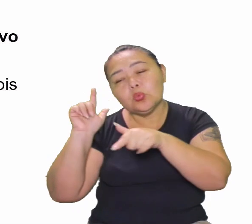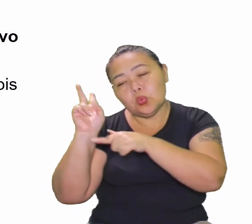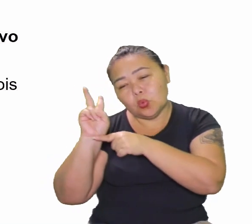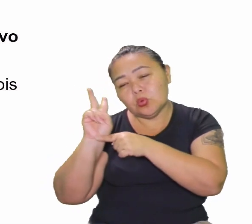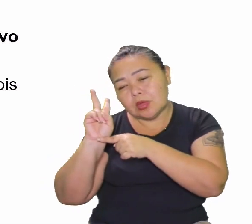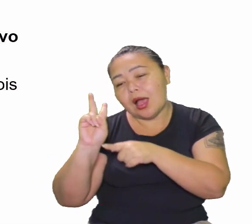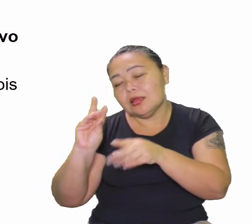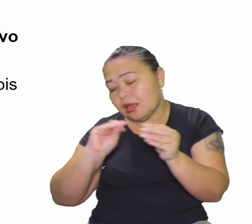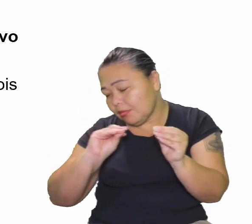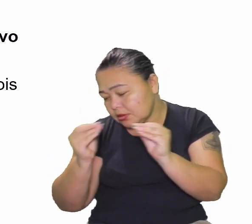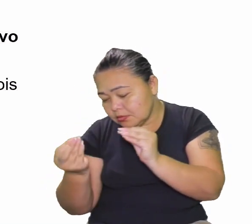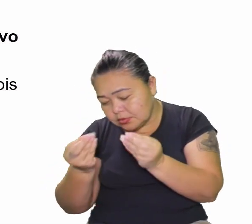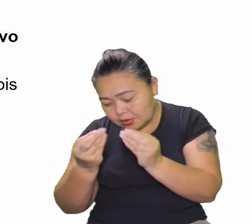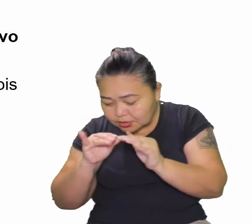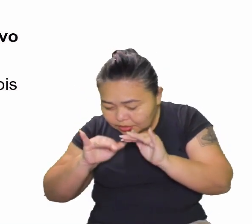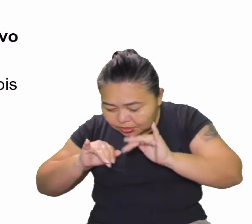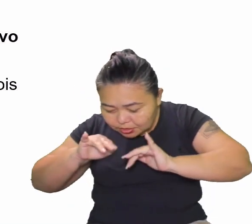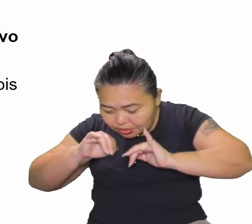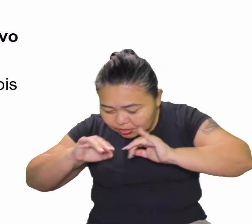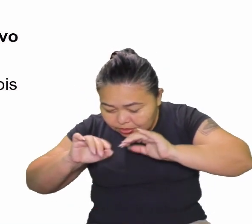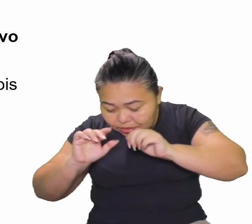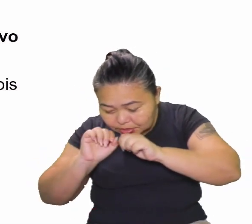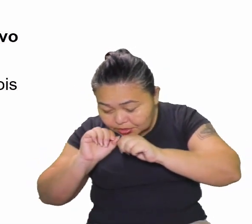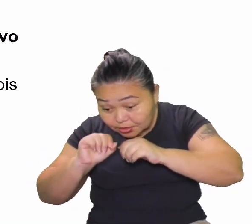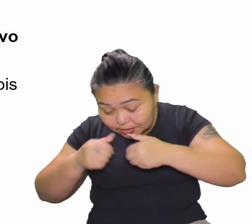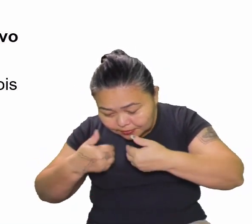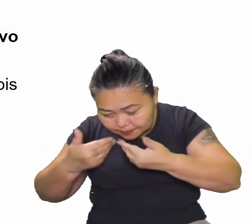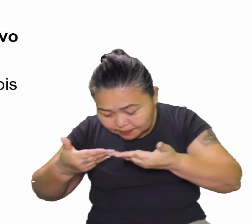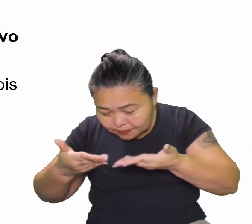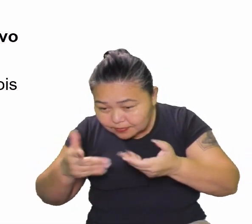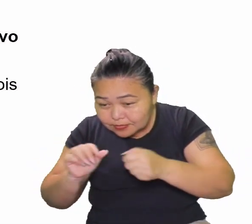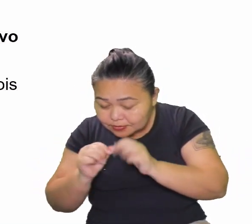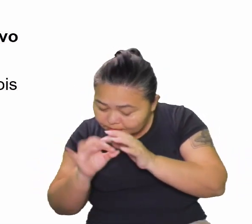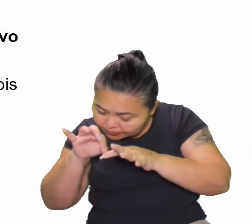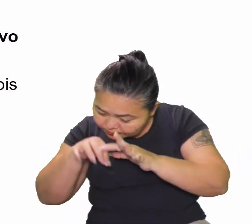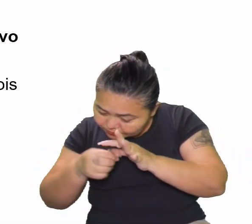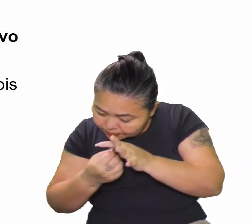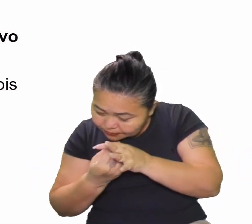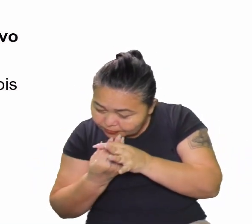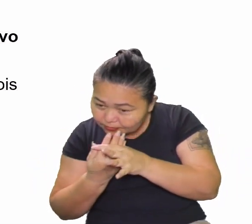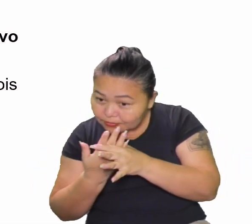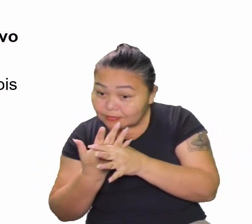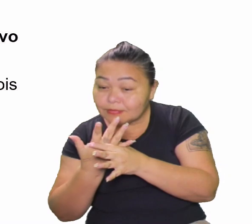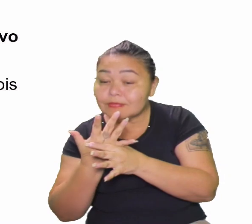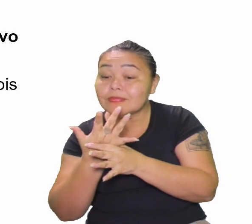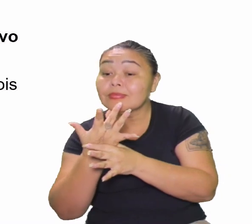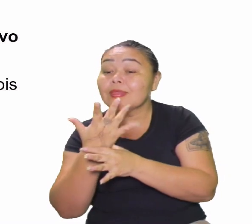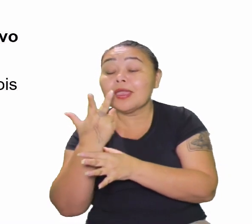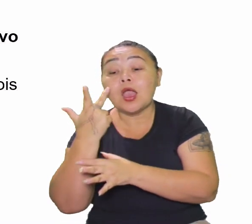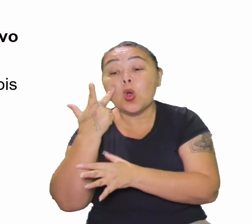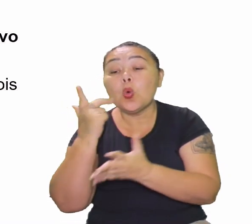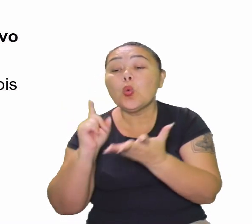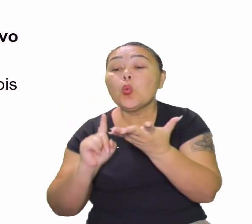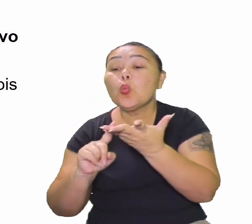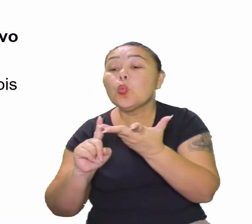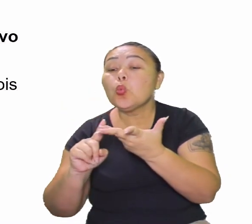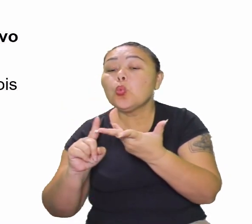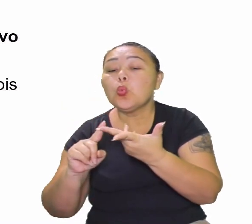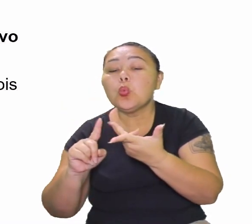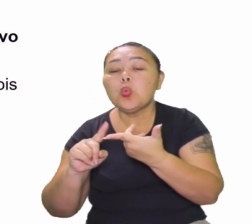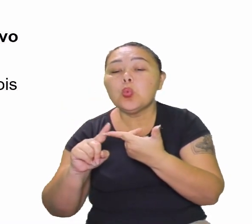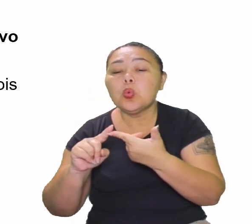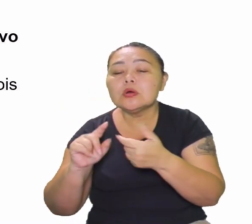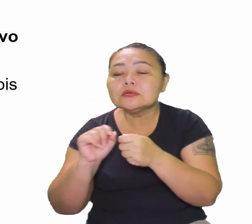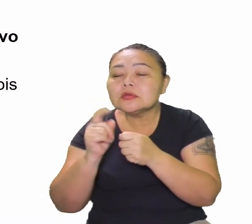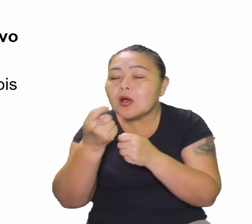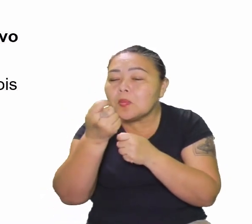manipulação, no processo de indução dessas germinação dessas sementes, conte o número de plântulas, que são as primeiras emissões